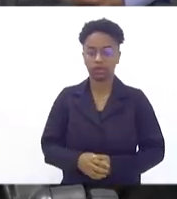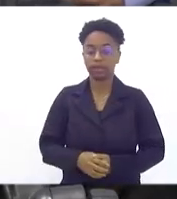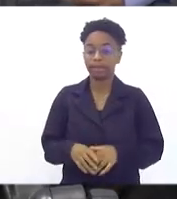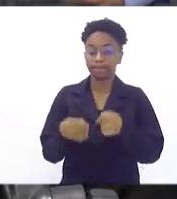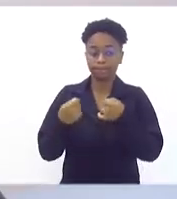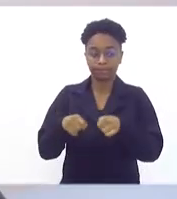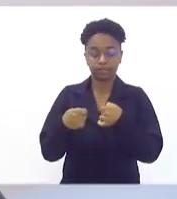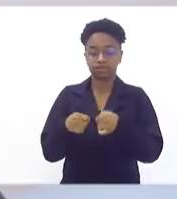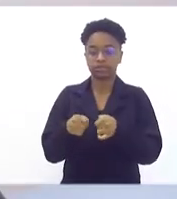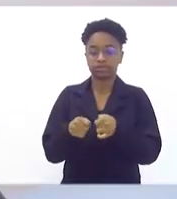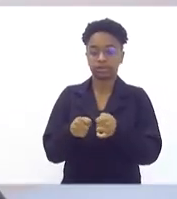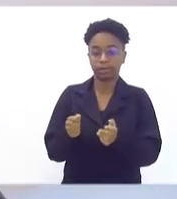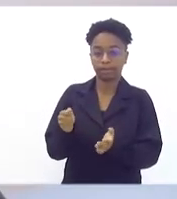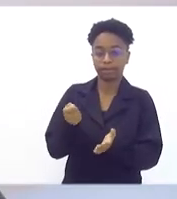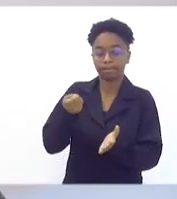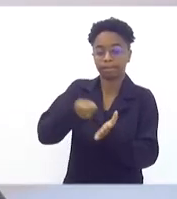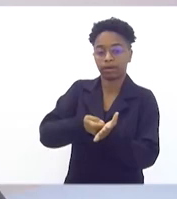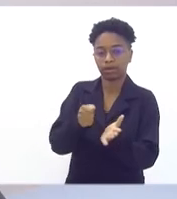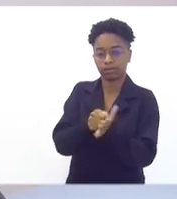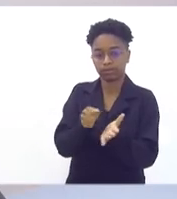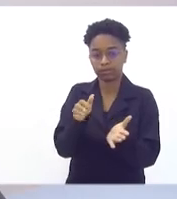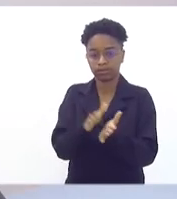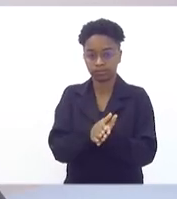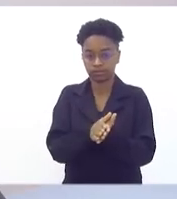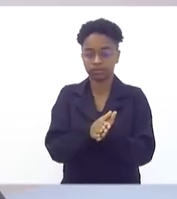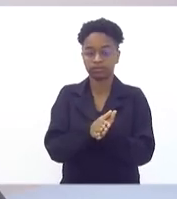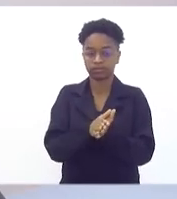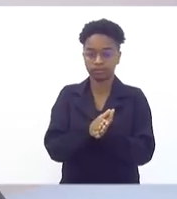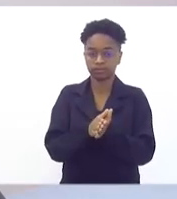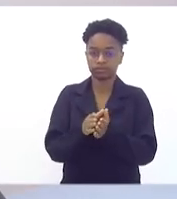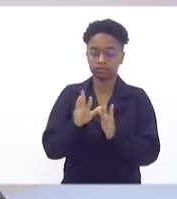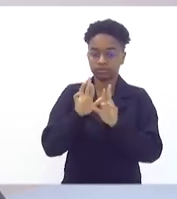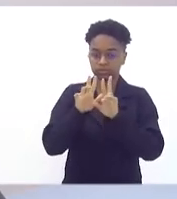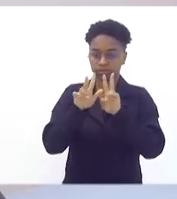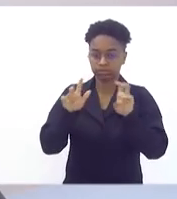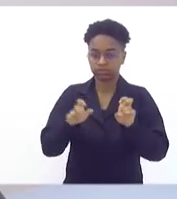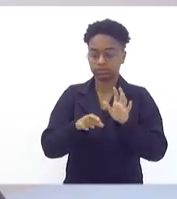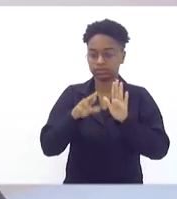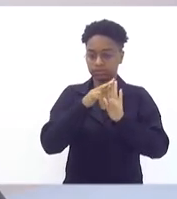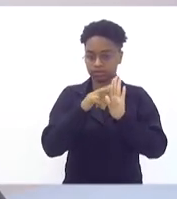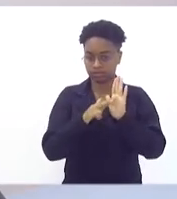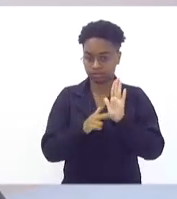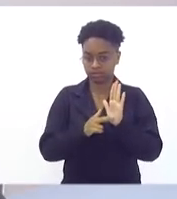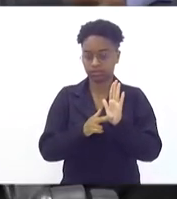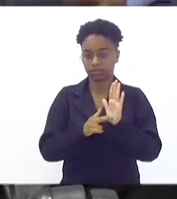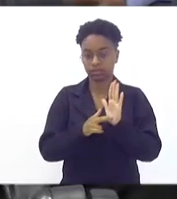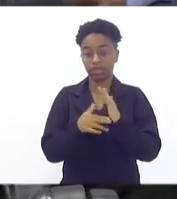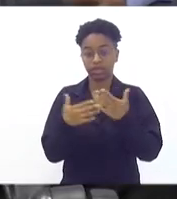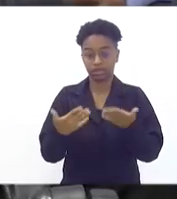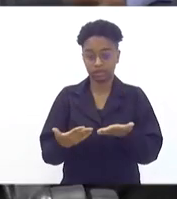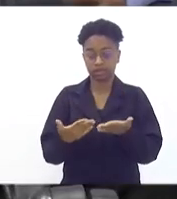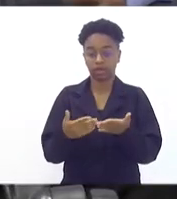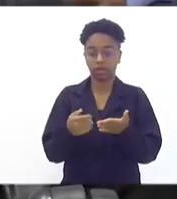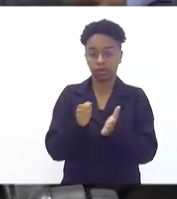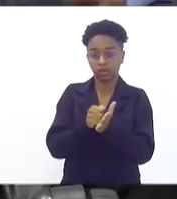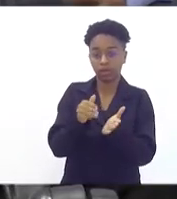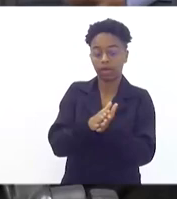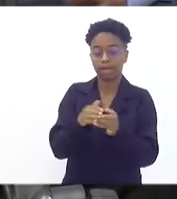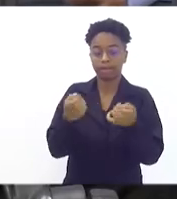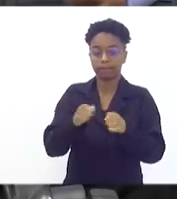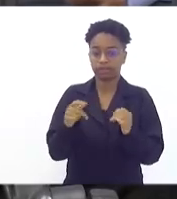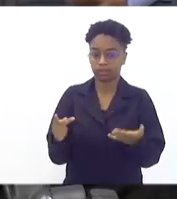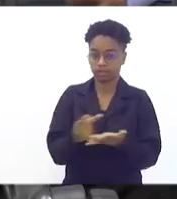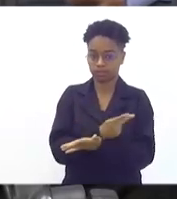terá que indenizar que a gente chama de base regulatória de ativos essa indenização terá que terá que